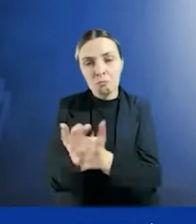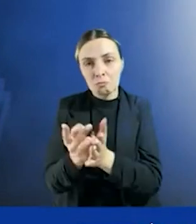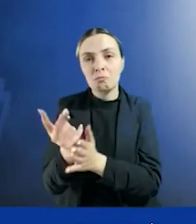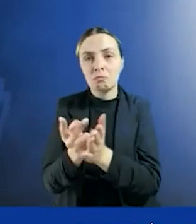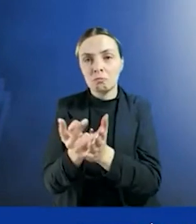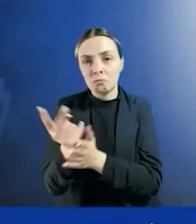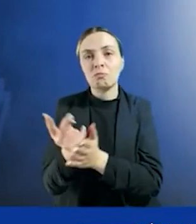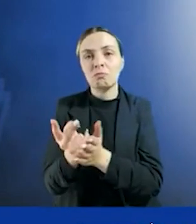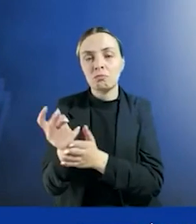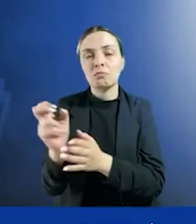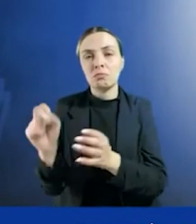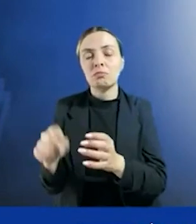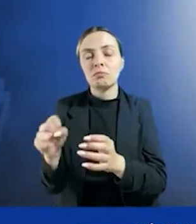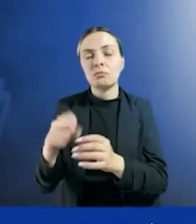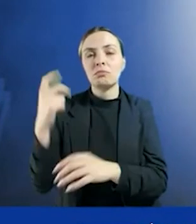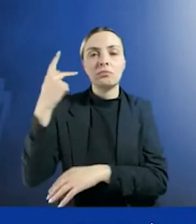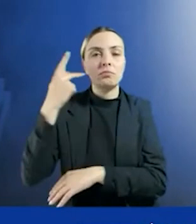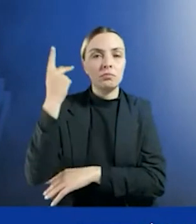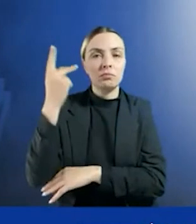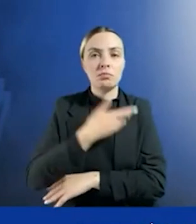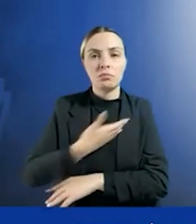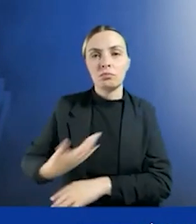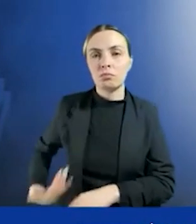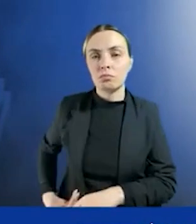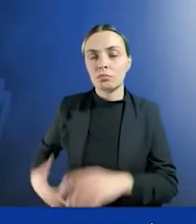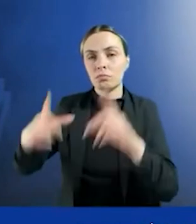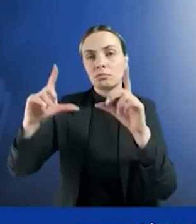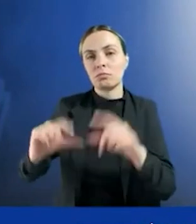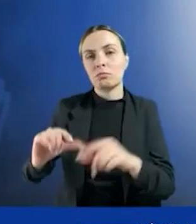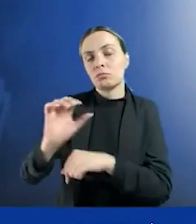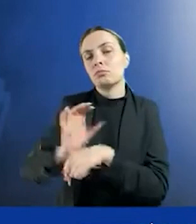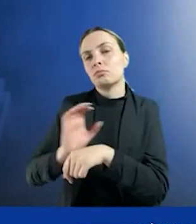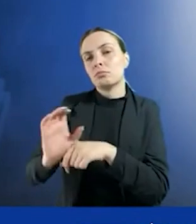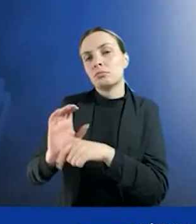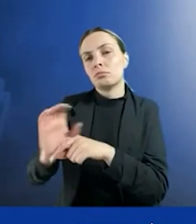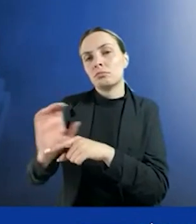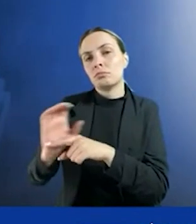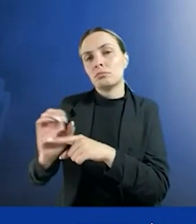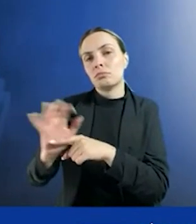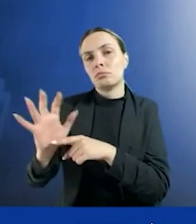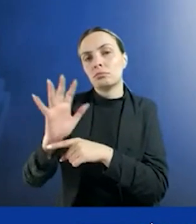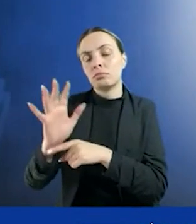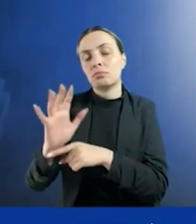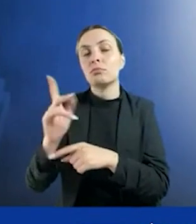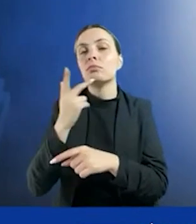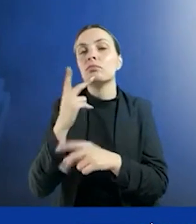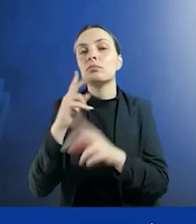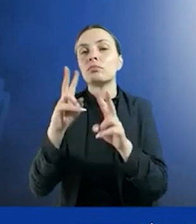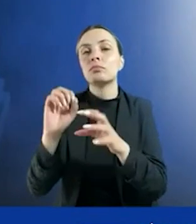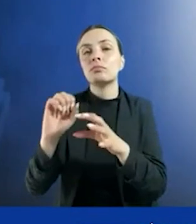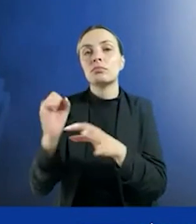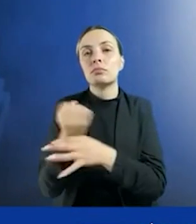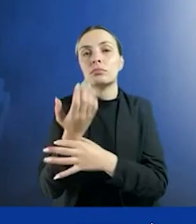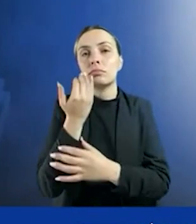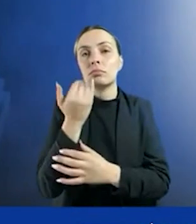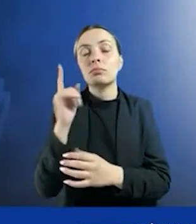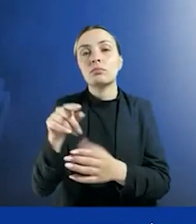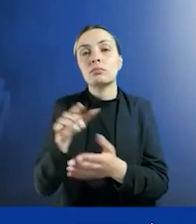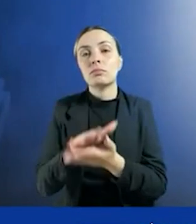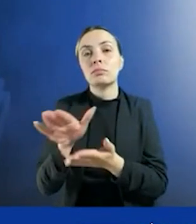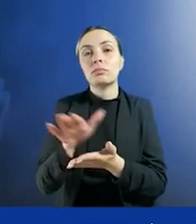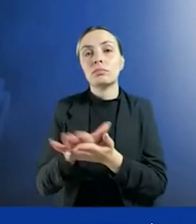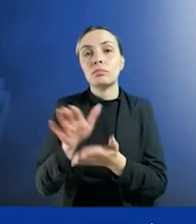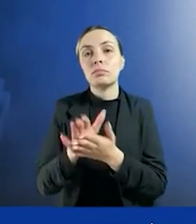política pública de baixa emissão de carbono. Falar de segurança alimentar também é falar de produção de alimento